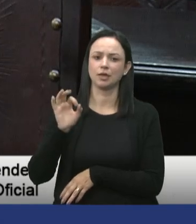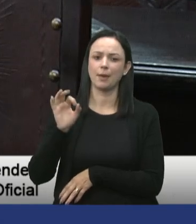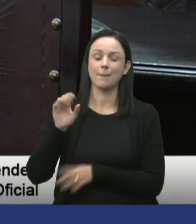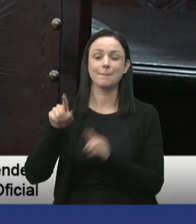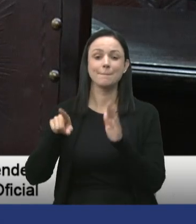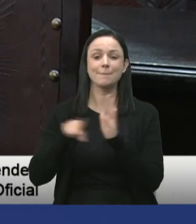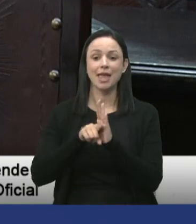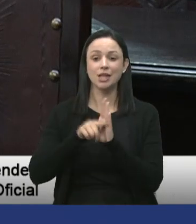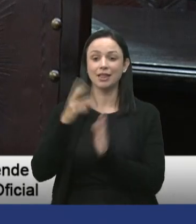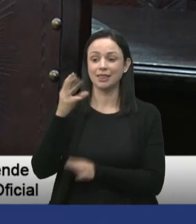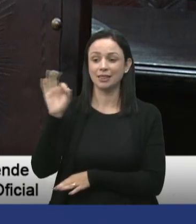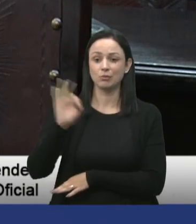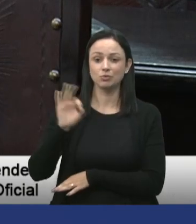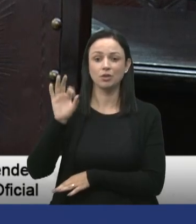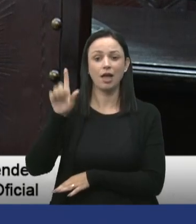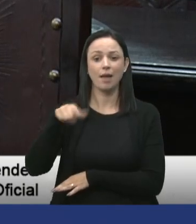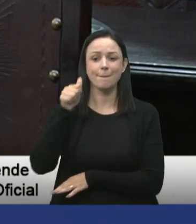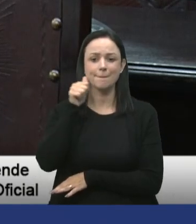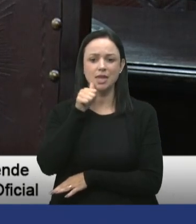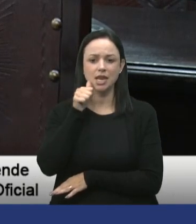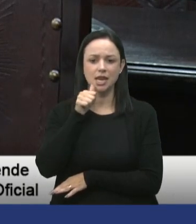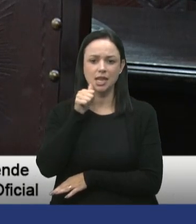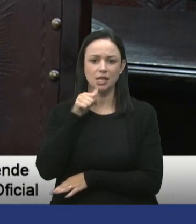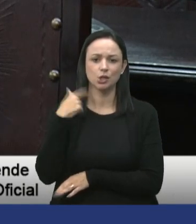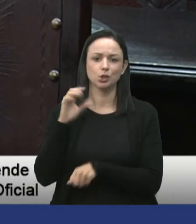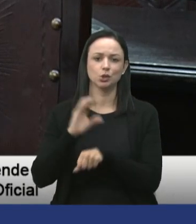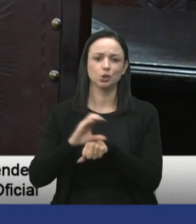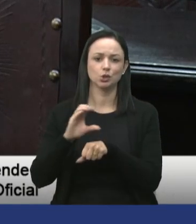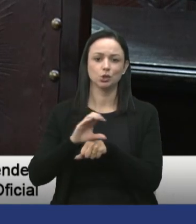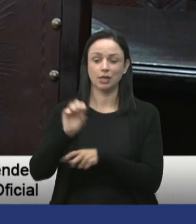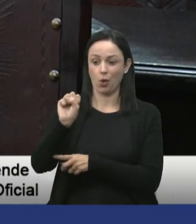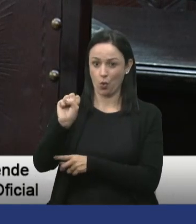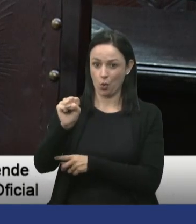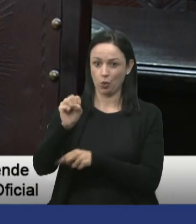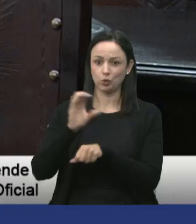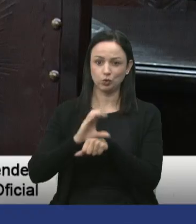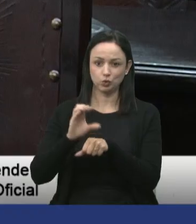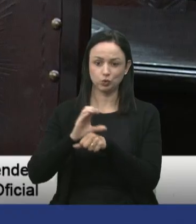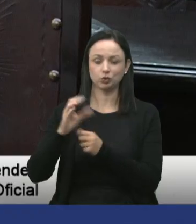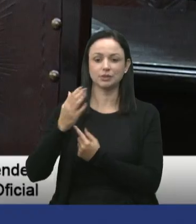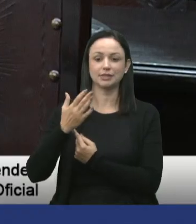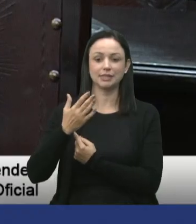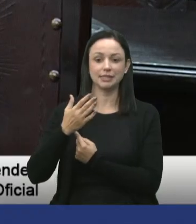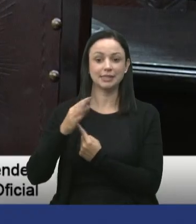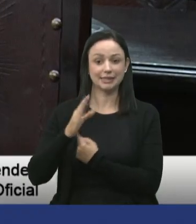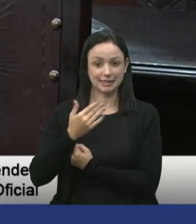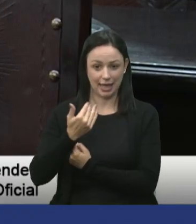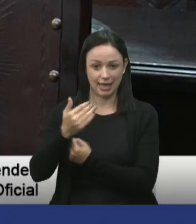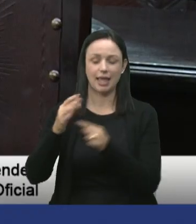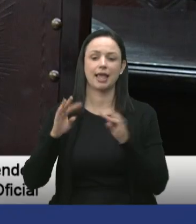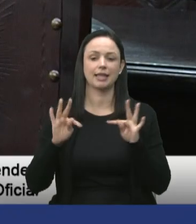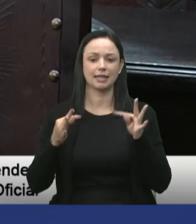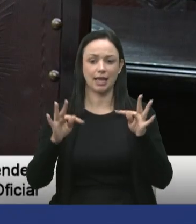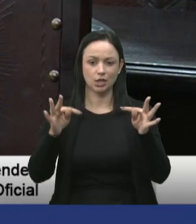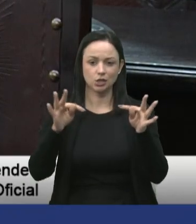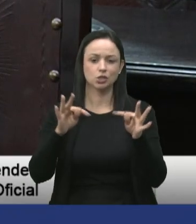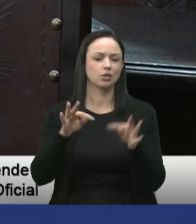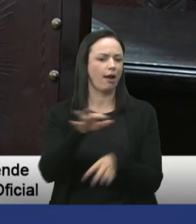30% são meninas. Os nossos cursos, né, são 8 cursos, tecnologia em alguma